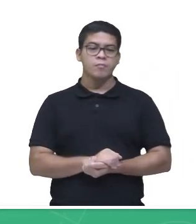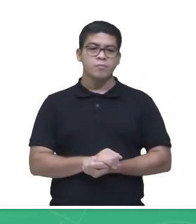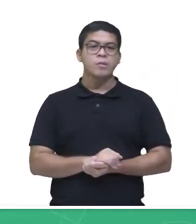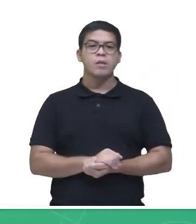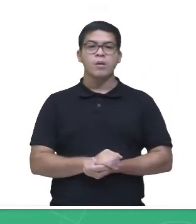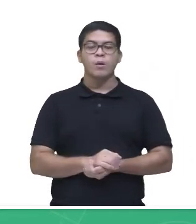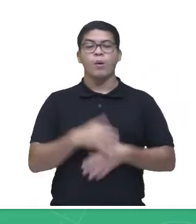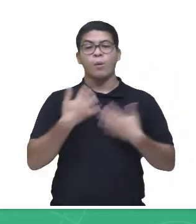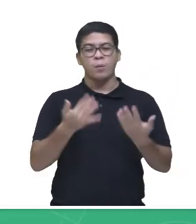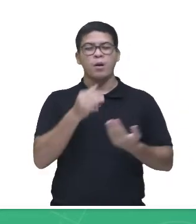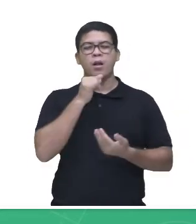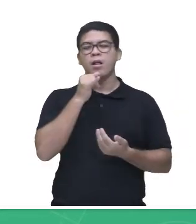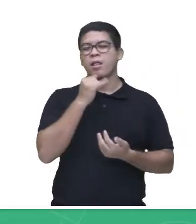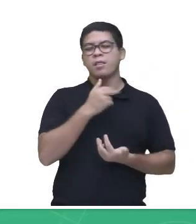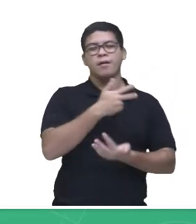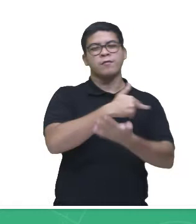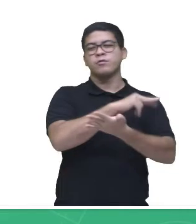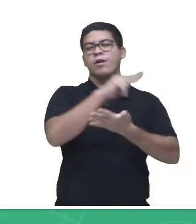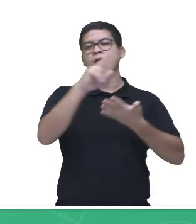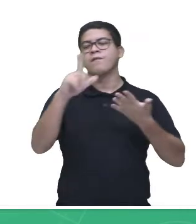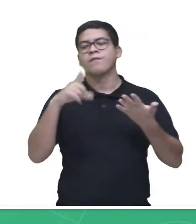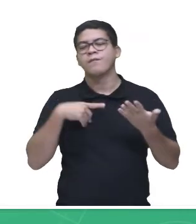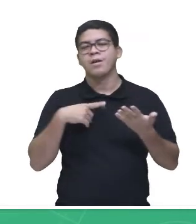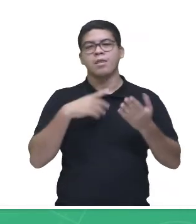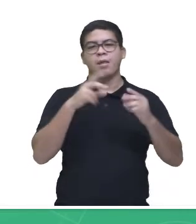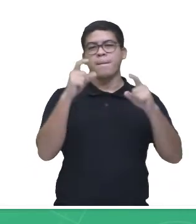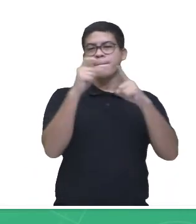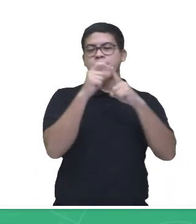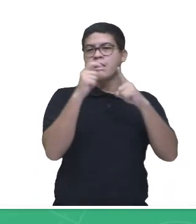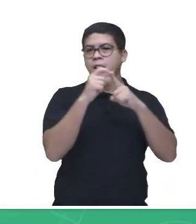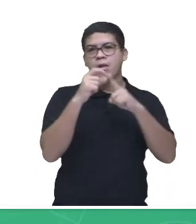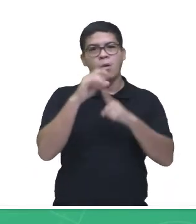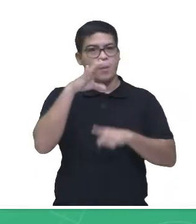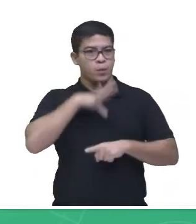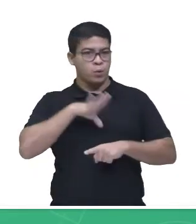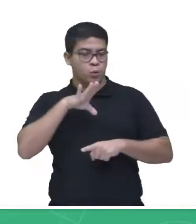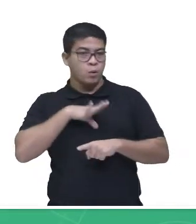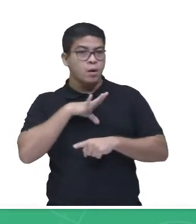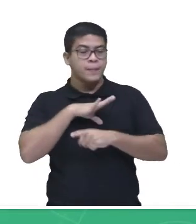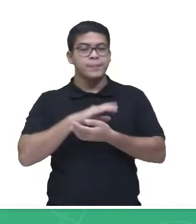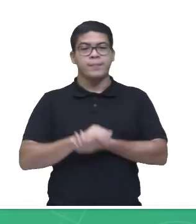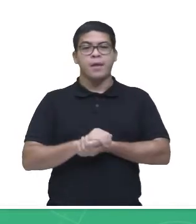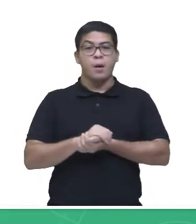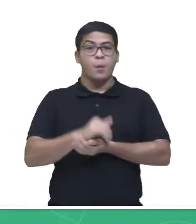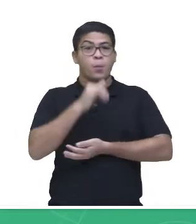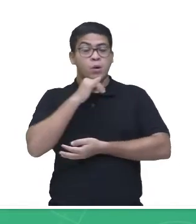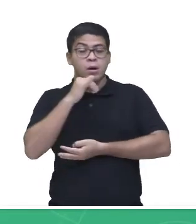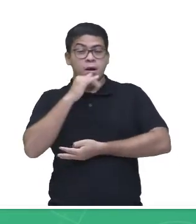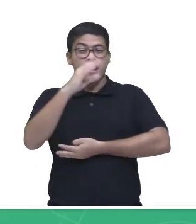partir, vendido, partido. Esse é o particípio. No espanhol, hablar,